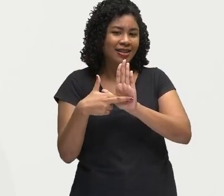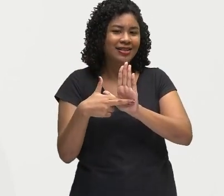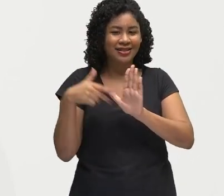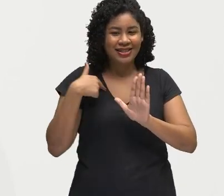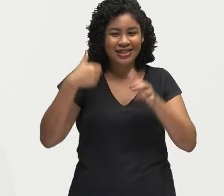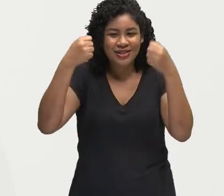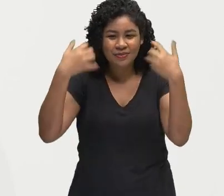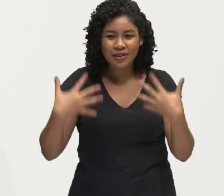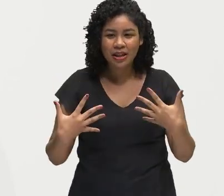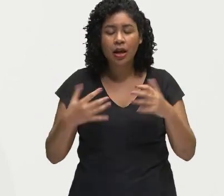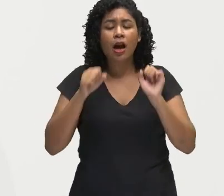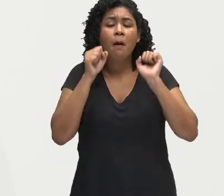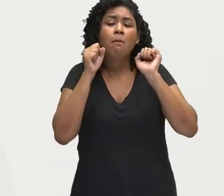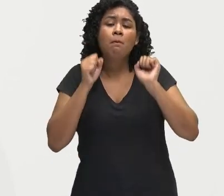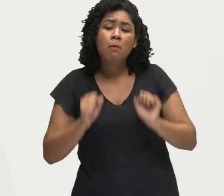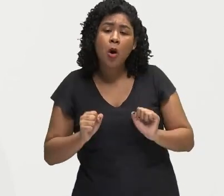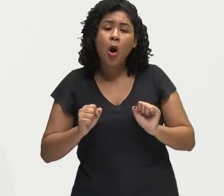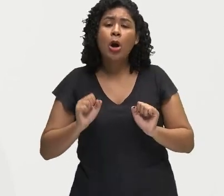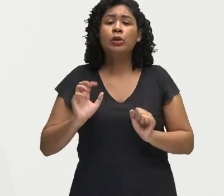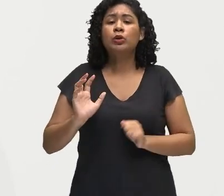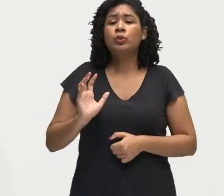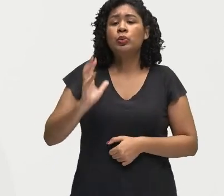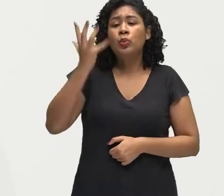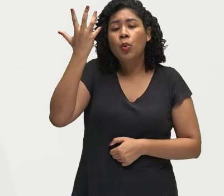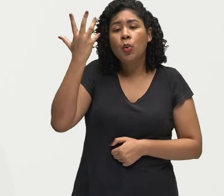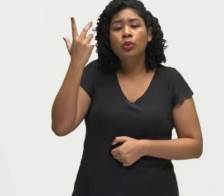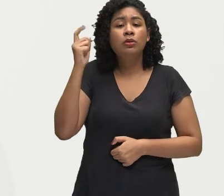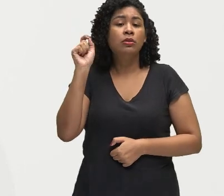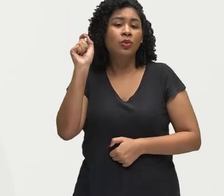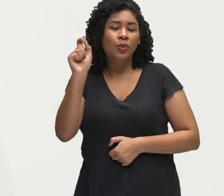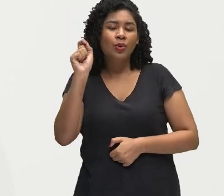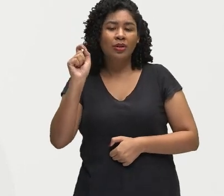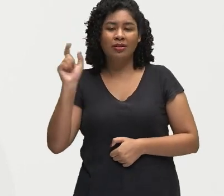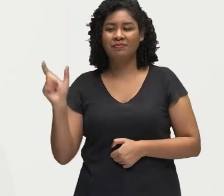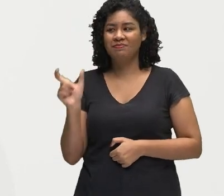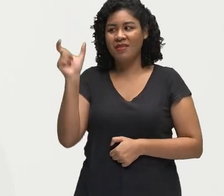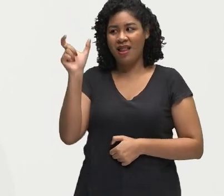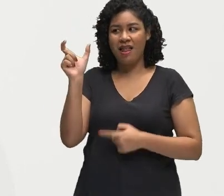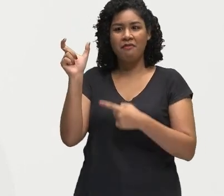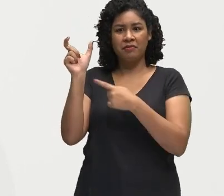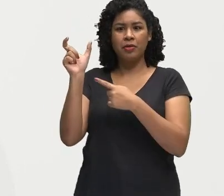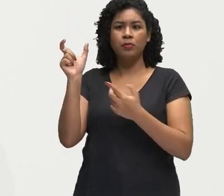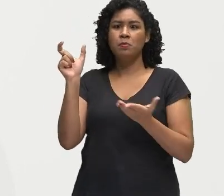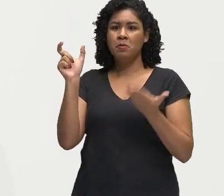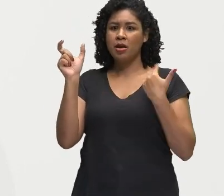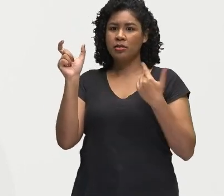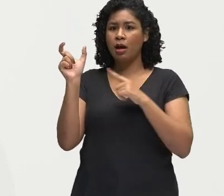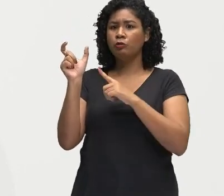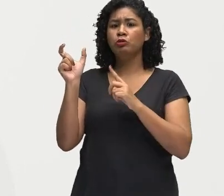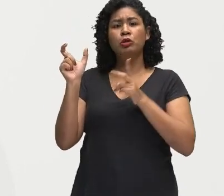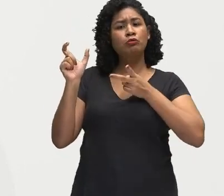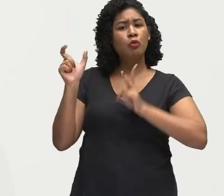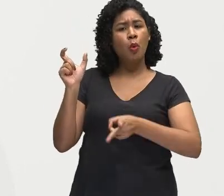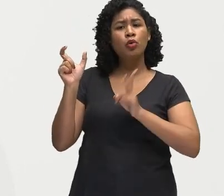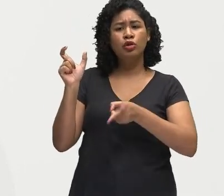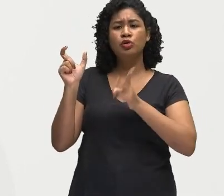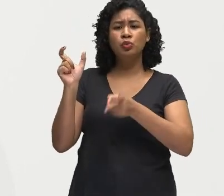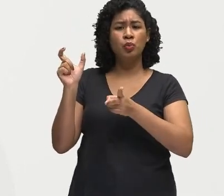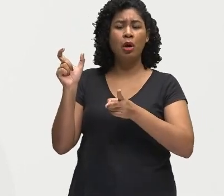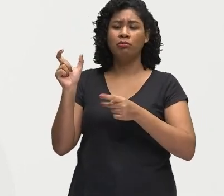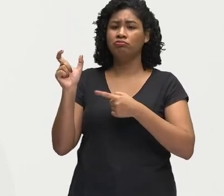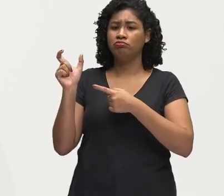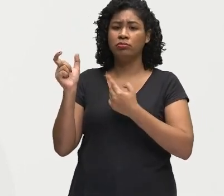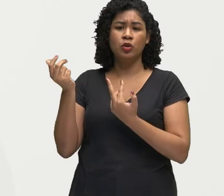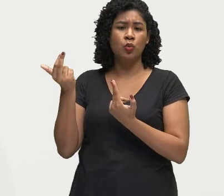Que pode ser que os verbos na forma do passado fiquem iguais? Isso é um caso, né? Olha só como é tudo igual, não